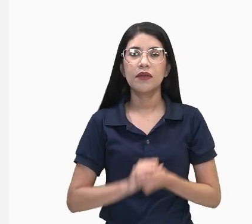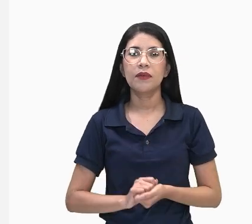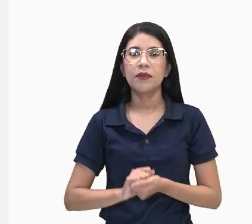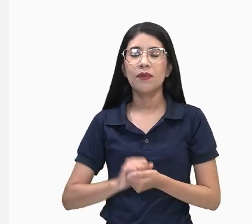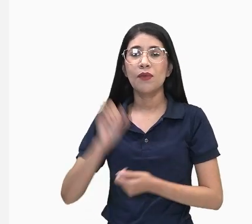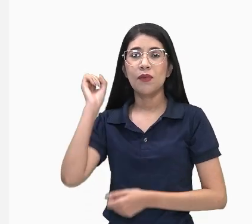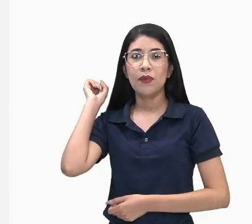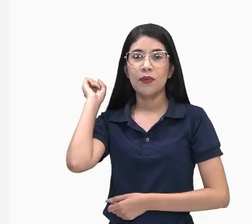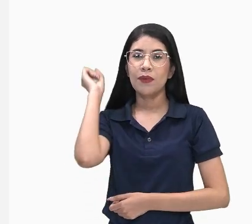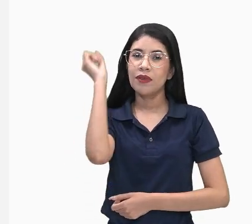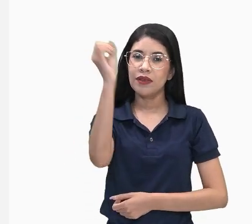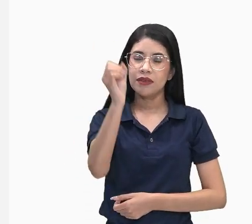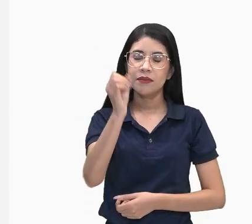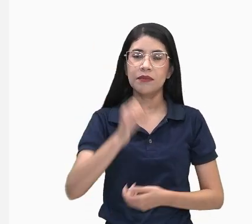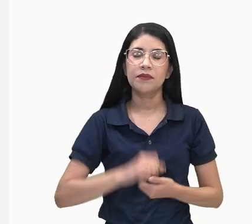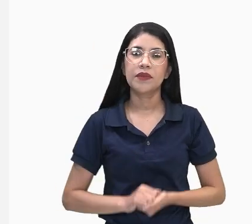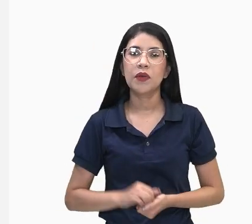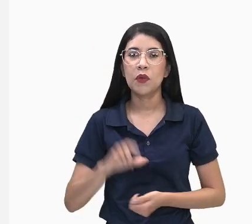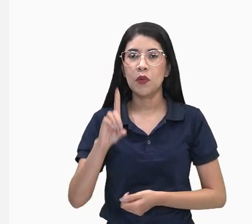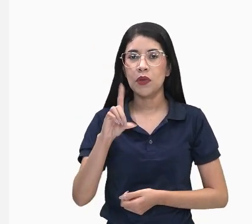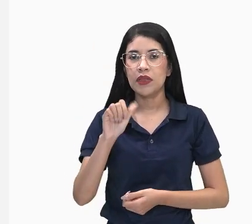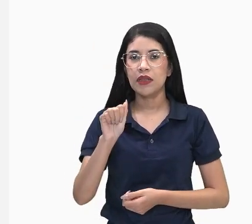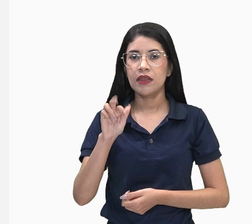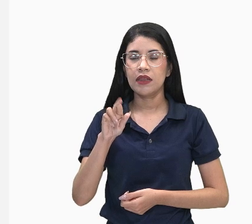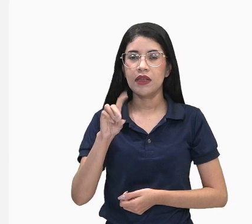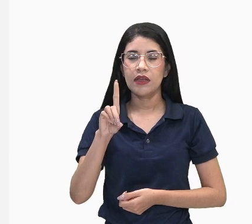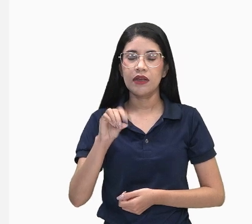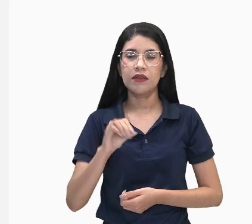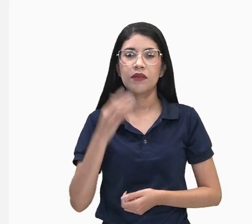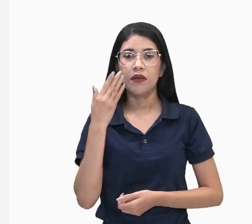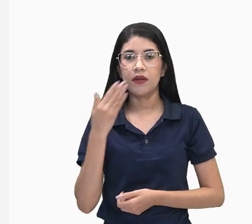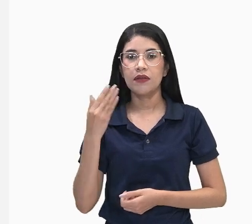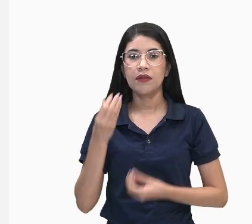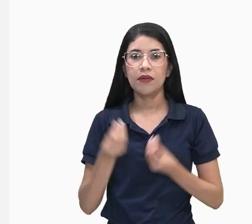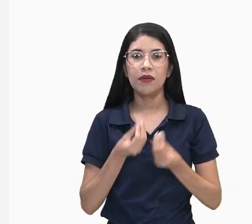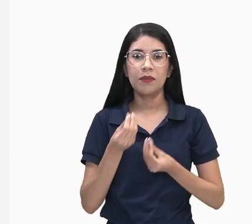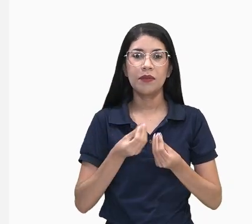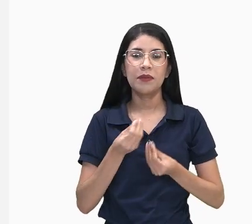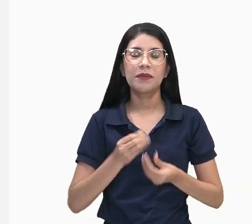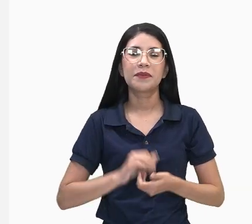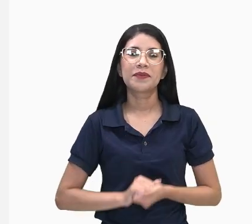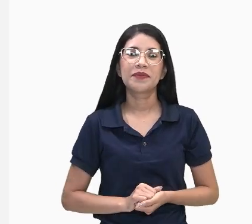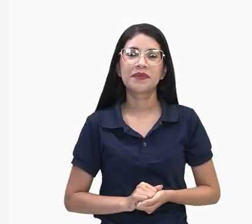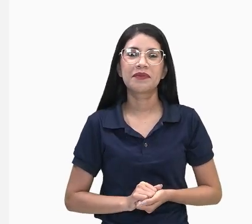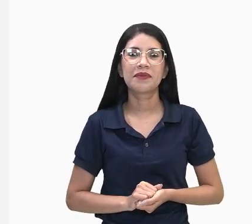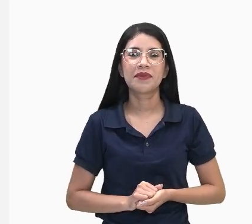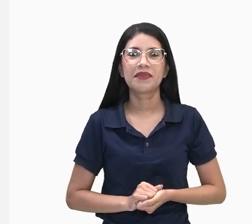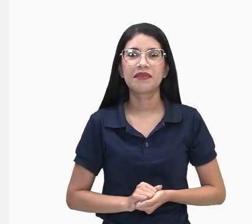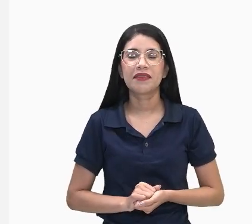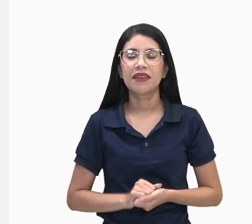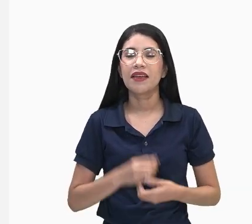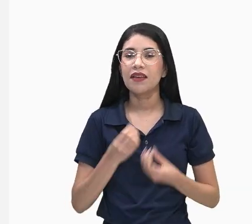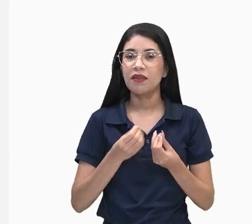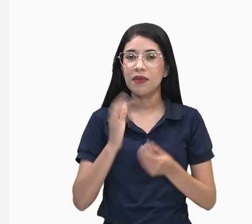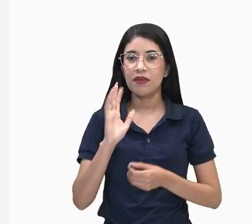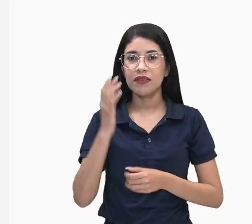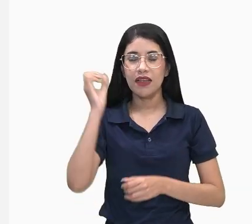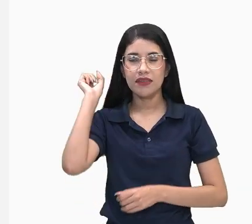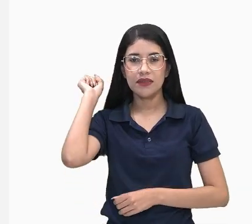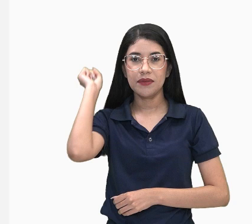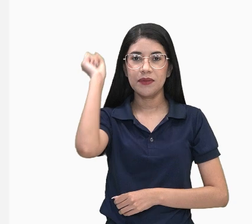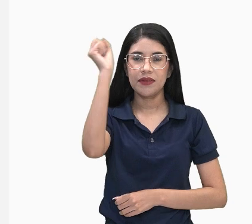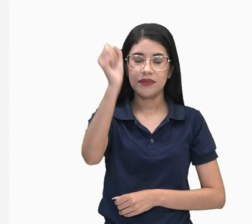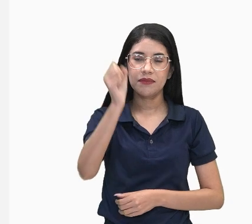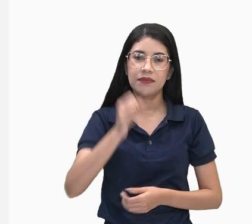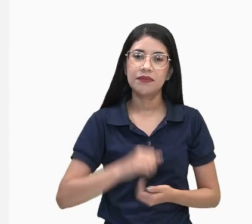entender um pouco aí, aparece para nós o nosso fluxograma, olha só, sobre o lançamento de dardo. A